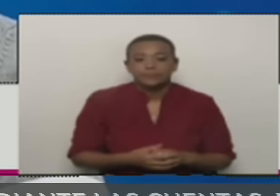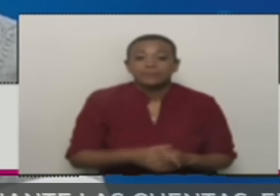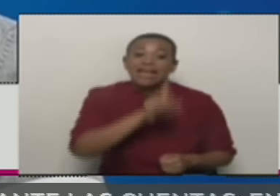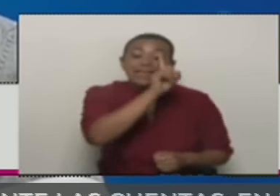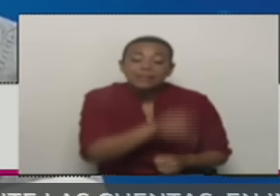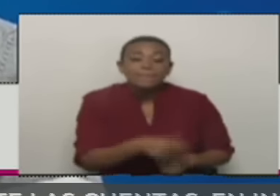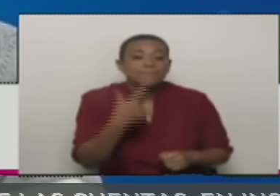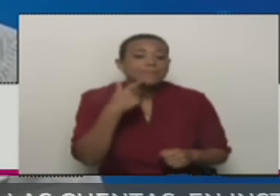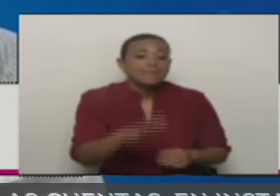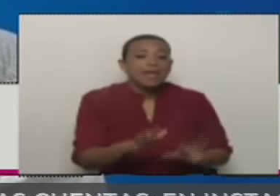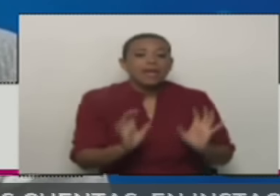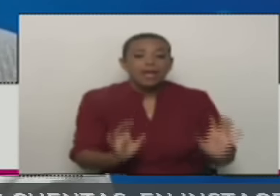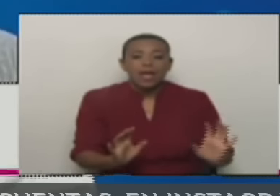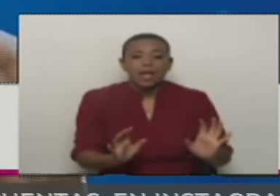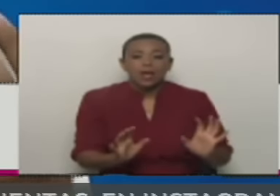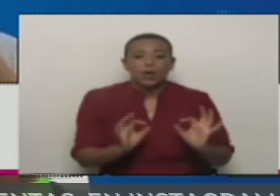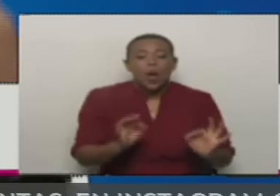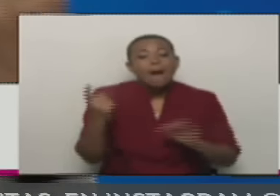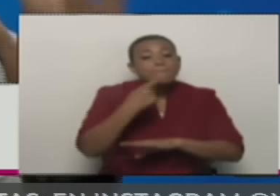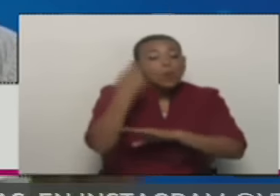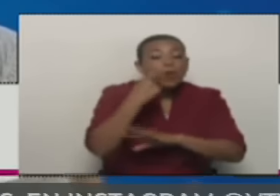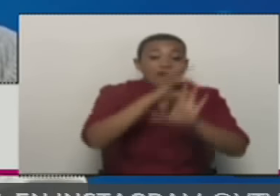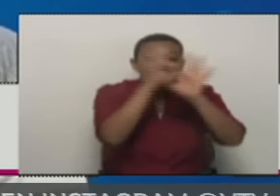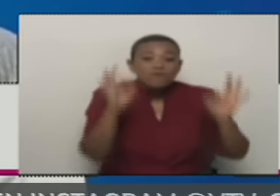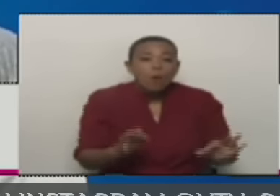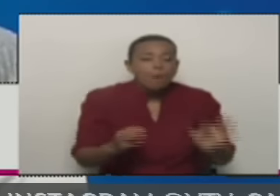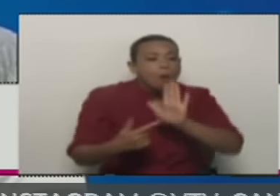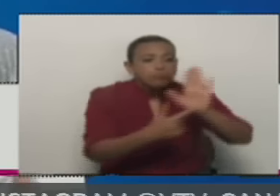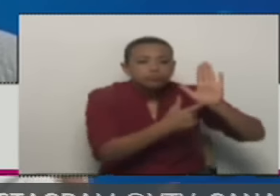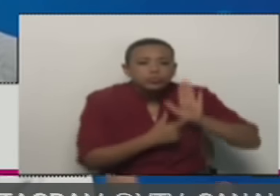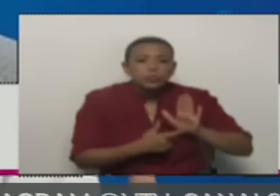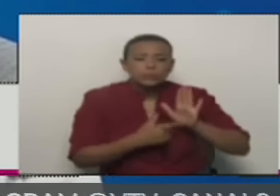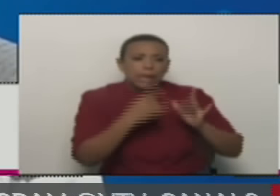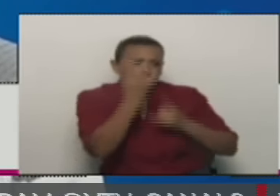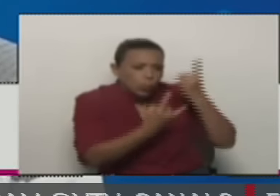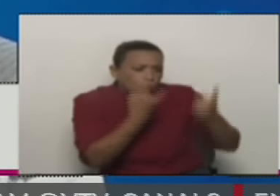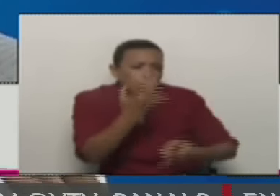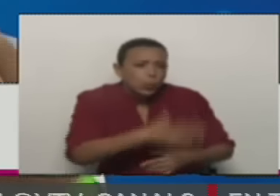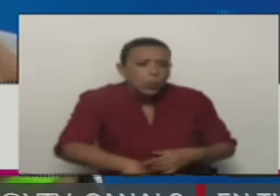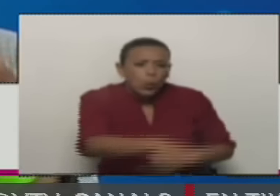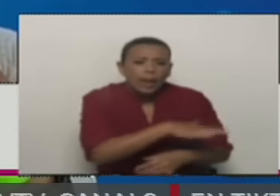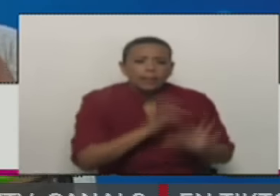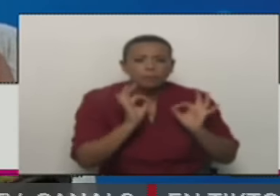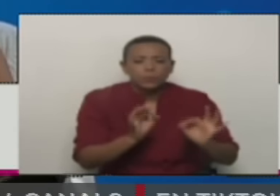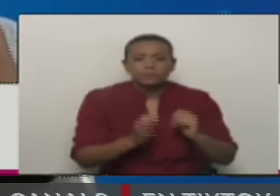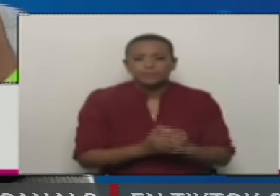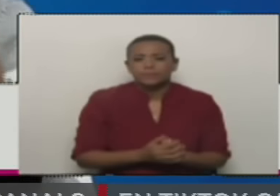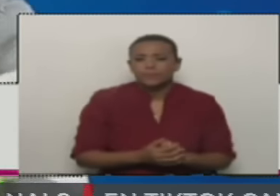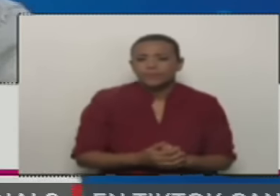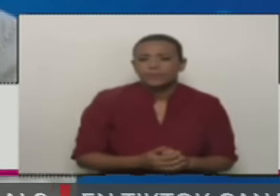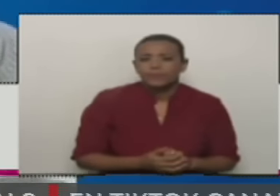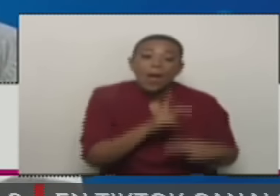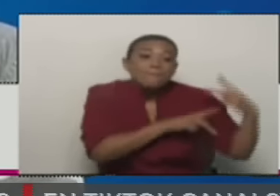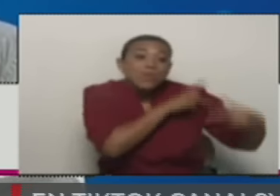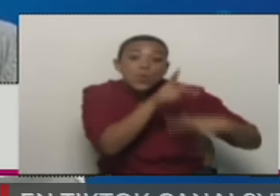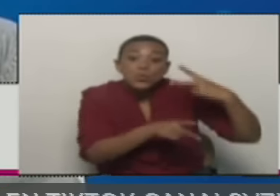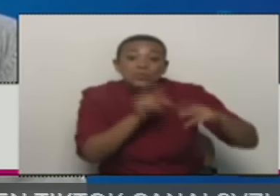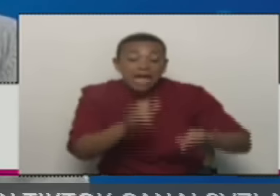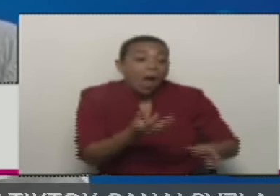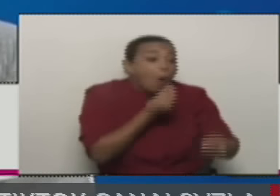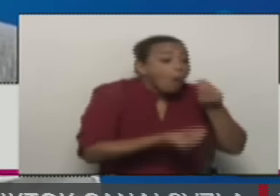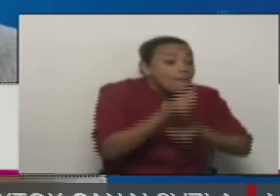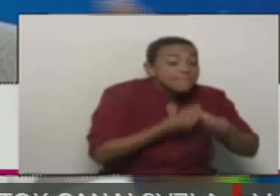también a gente tem buscado mostrar para os jovens que a agroecologia, que produzir